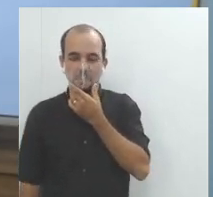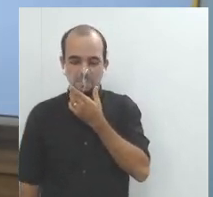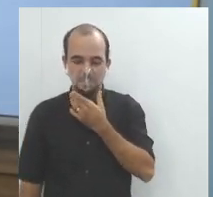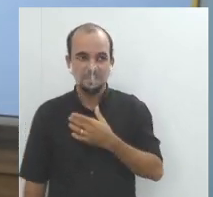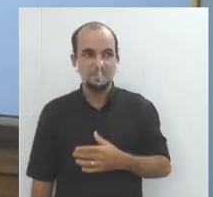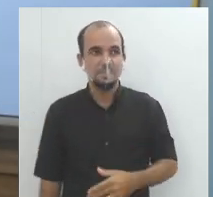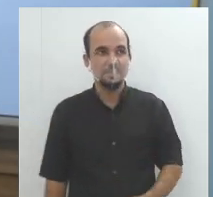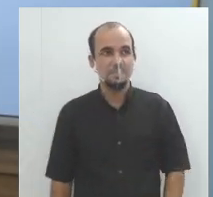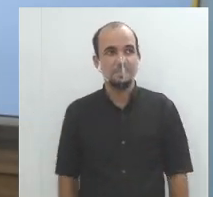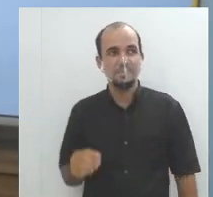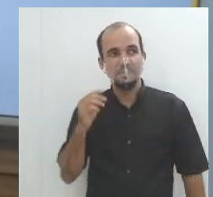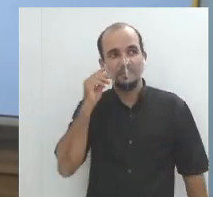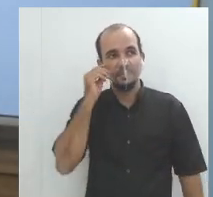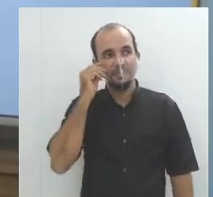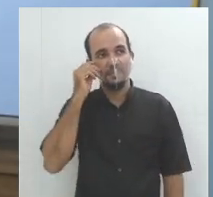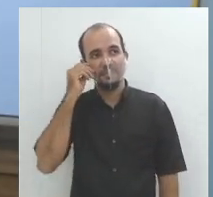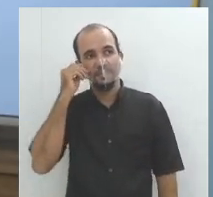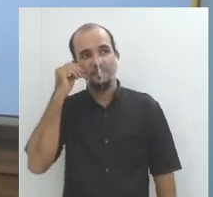Isso aqui tá fazendo barulho.